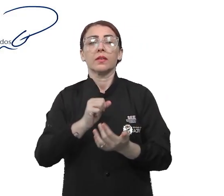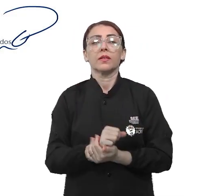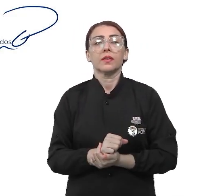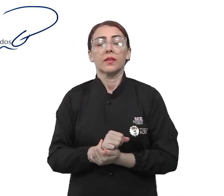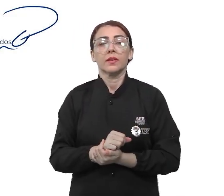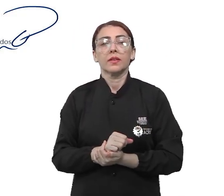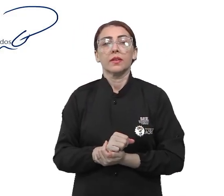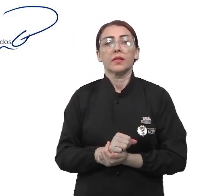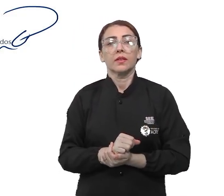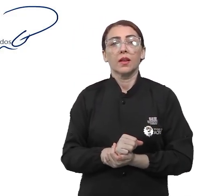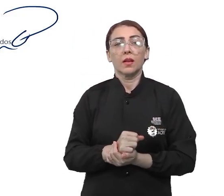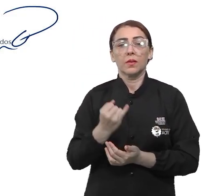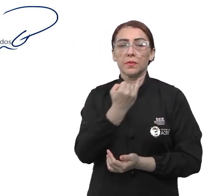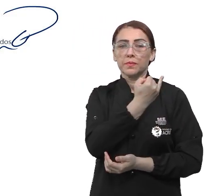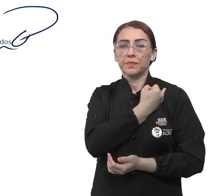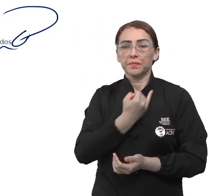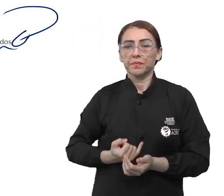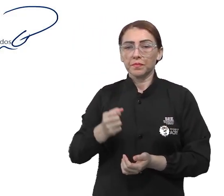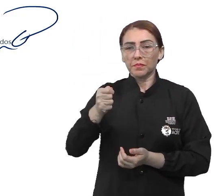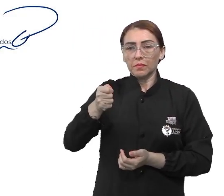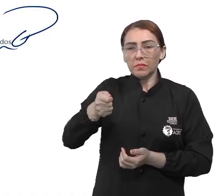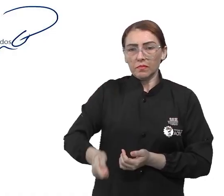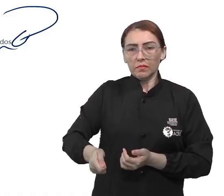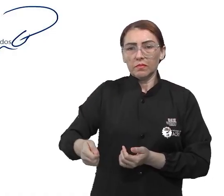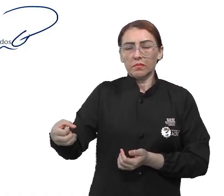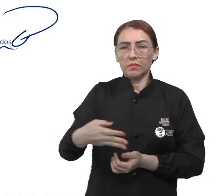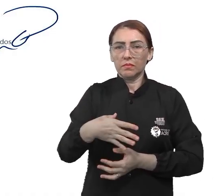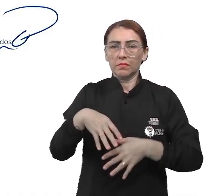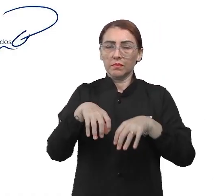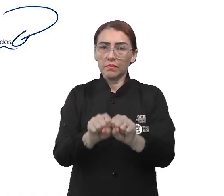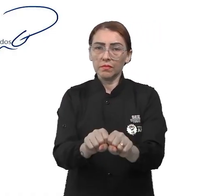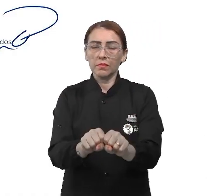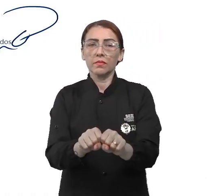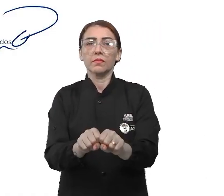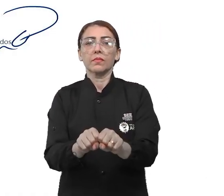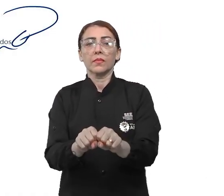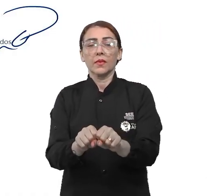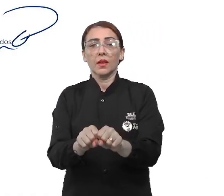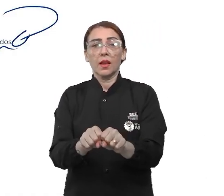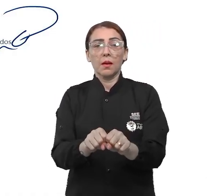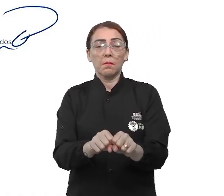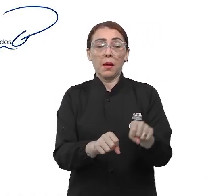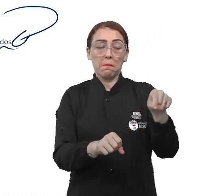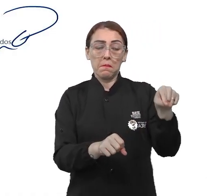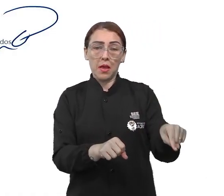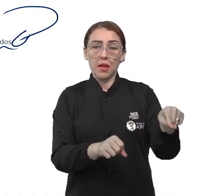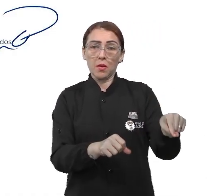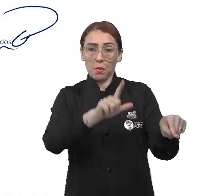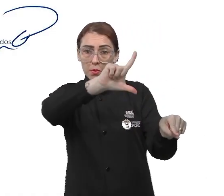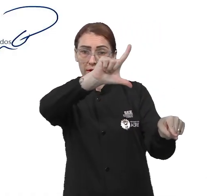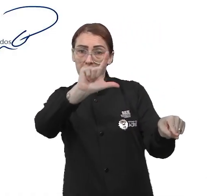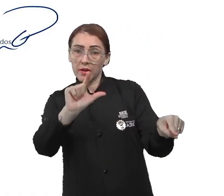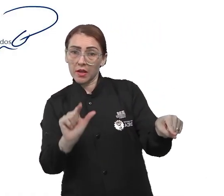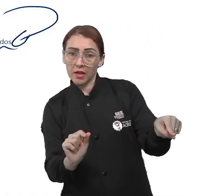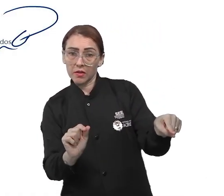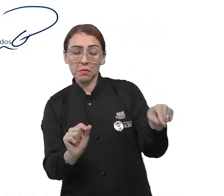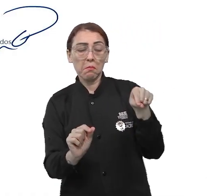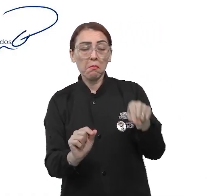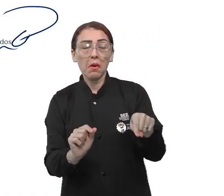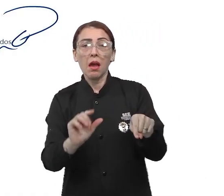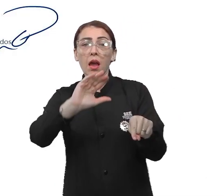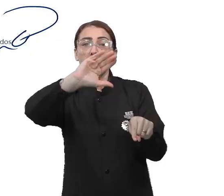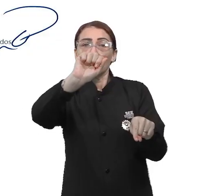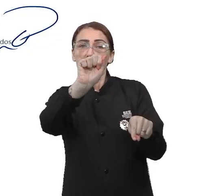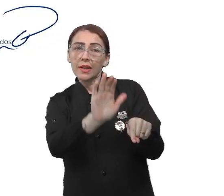as consequências do imperialismo e do neocolonialismo para o colonizado, ou seja, para os africanos, para